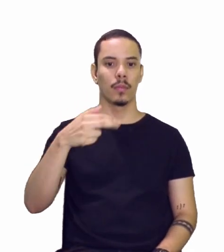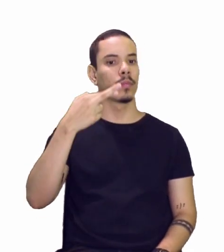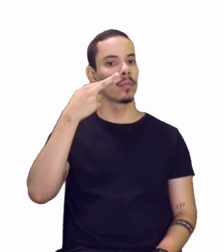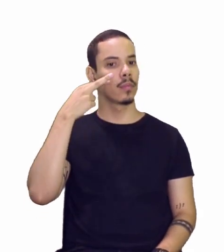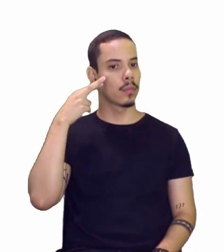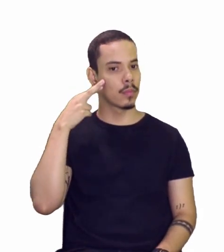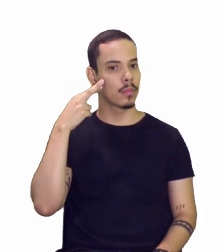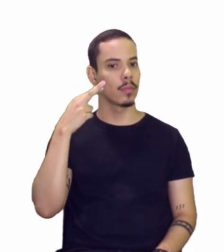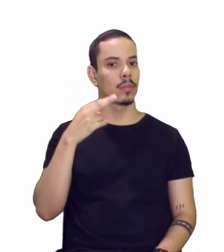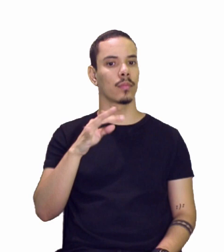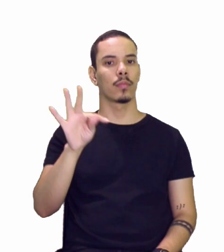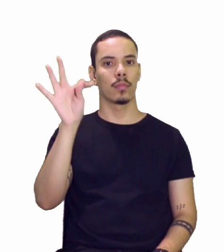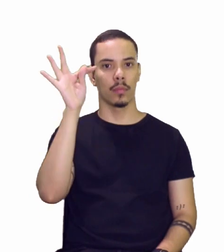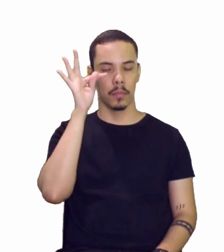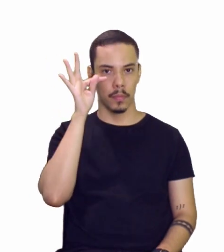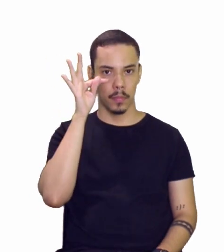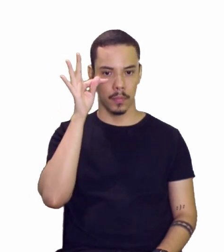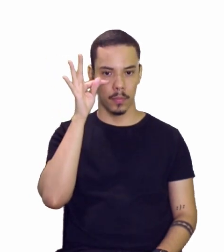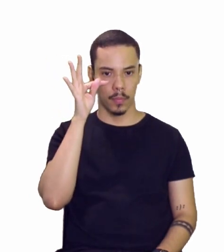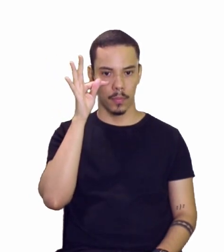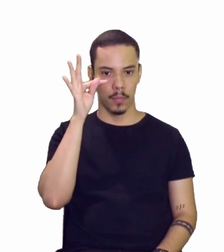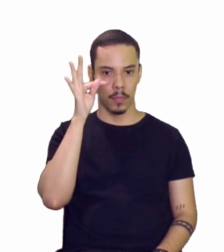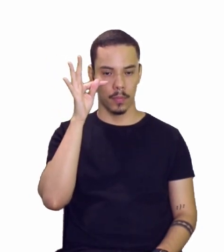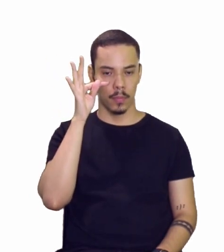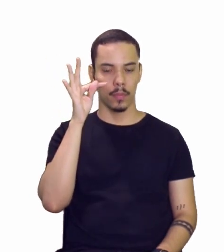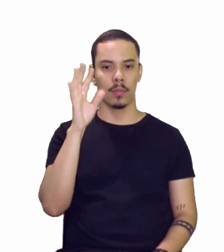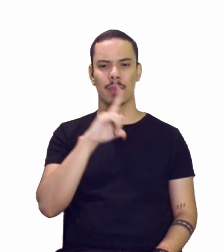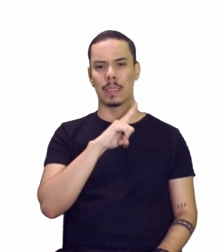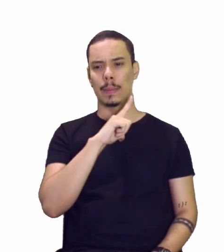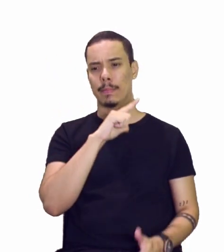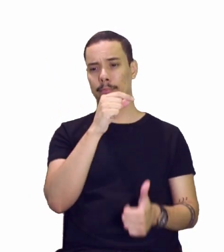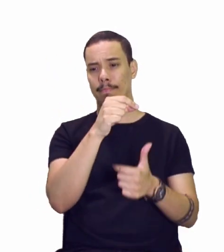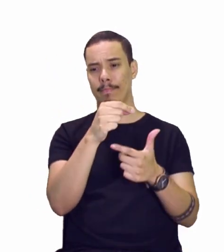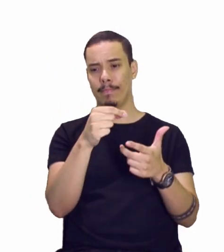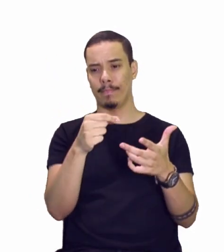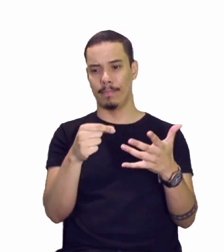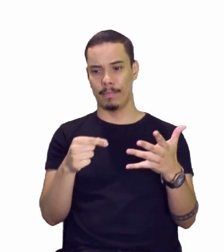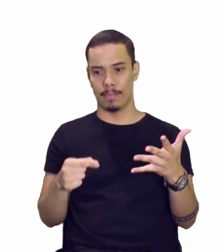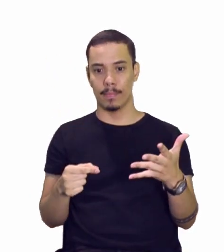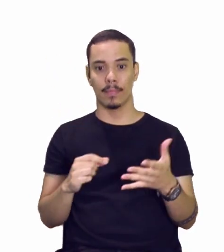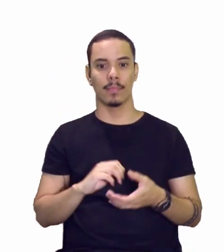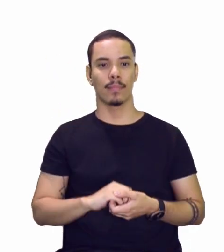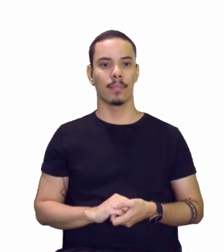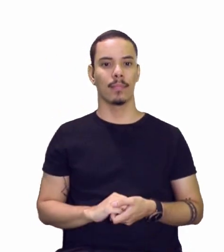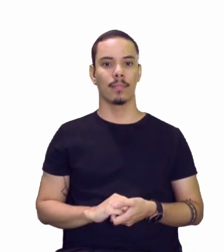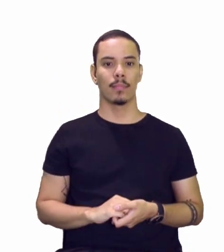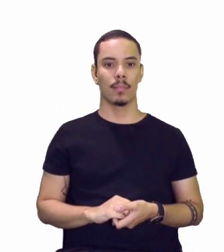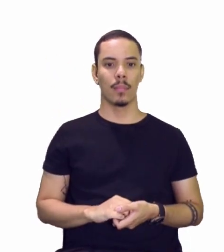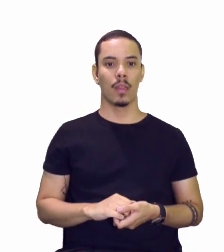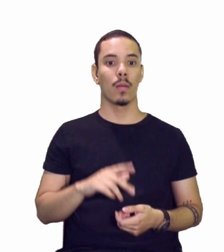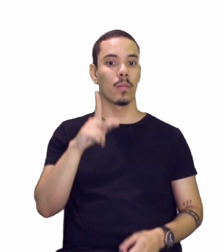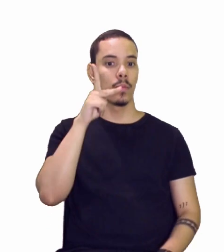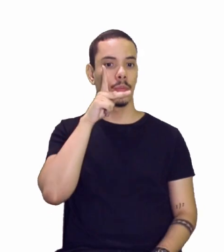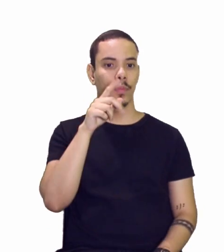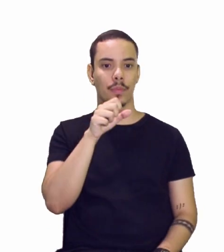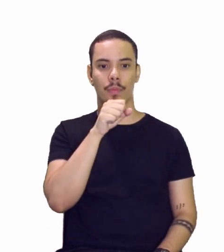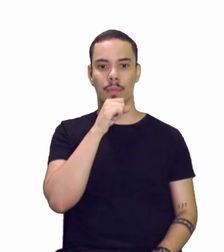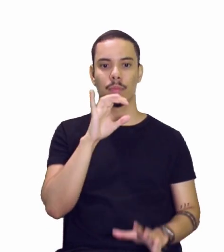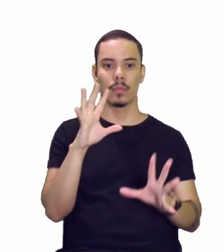Jaru, Governador Jorge Teixeira, portanto, Olha só, quem era o município de Porto Velho? Era tudo isso,